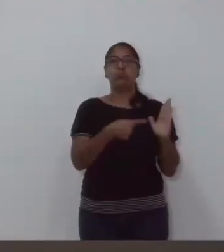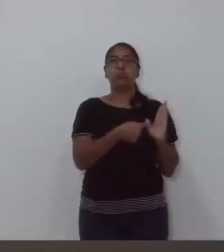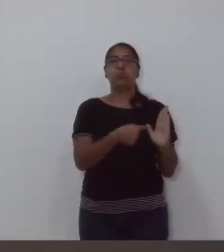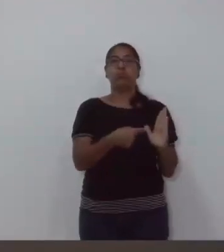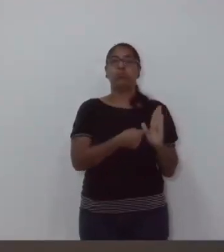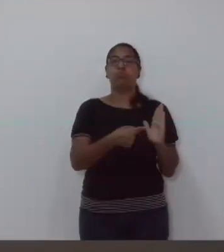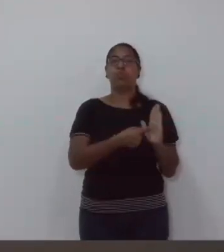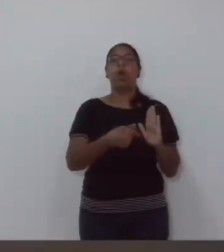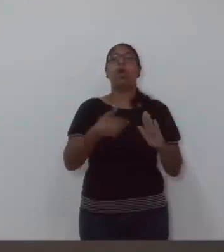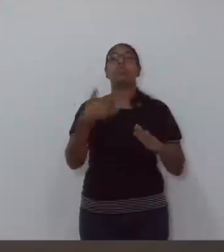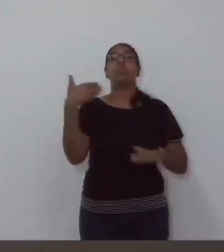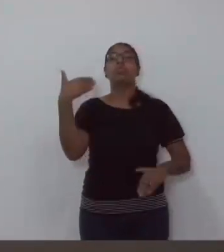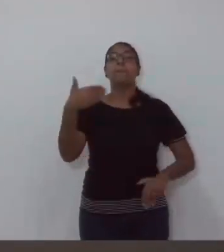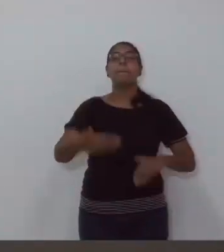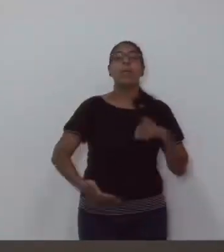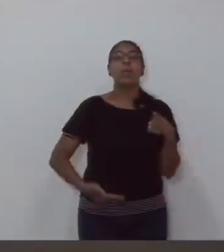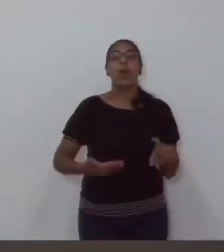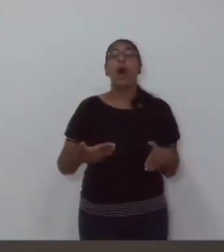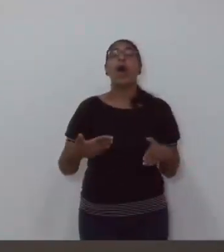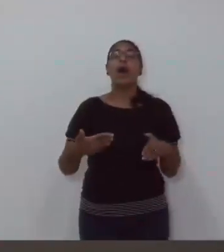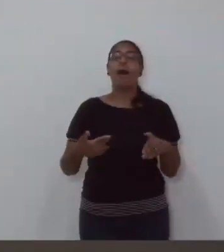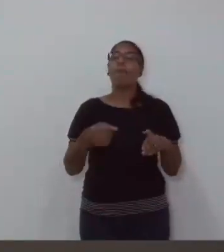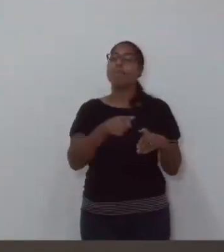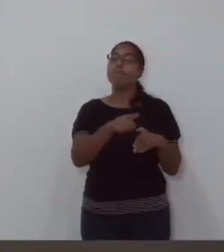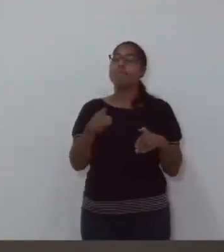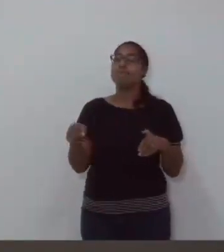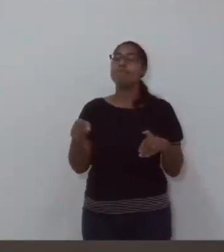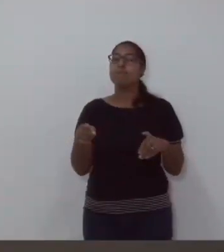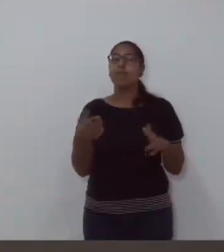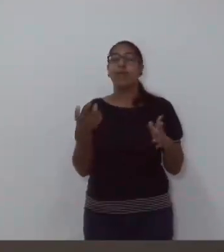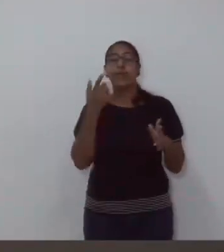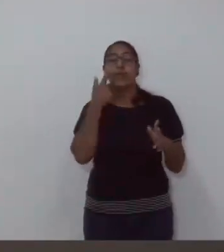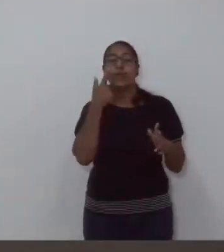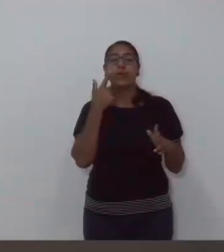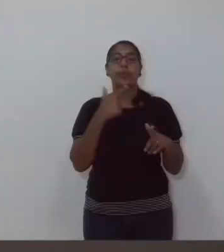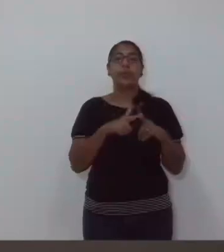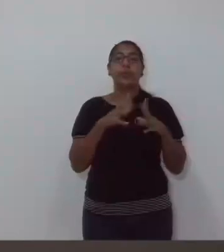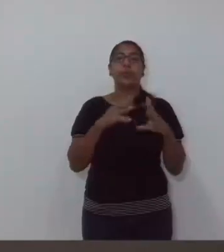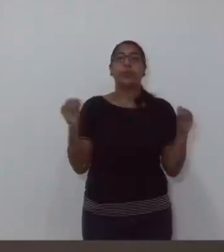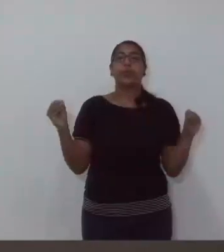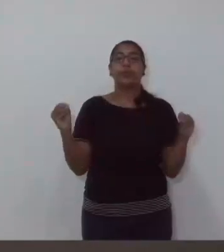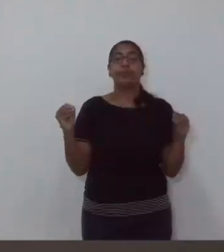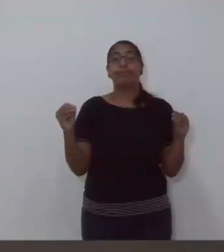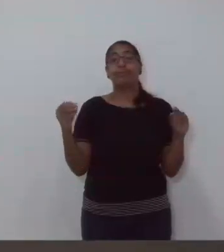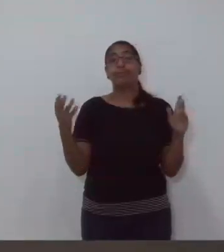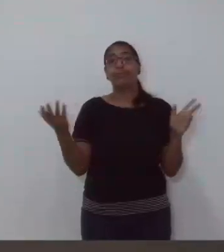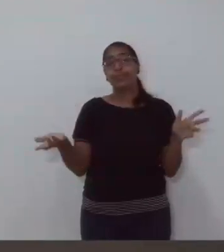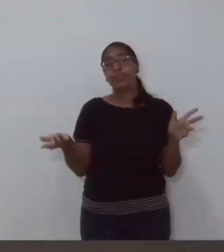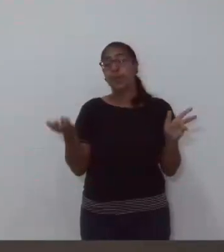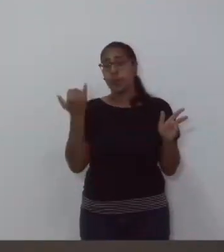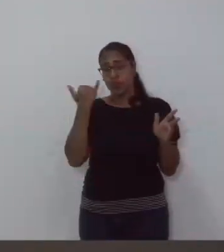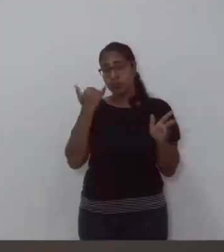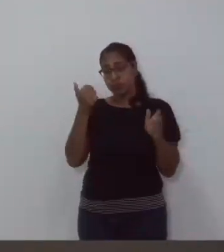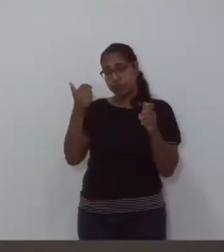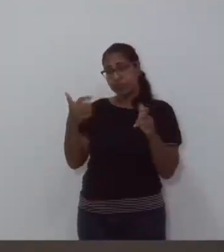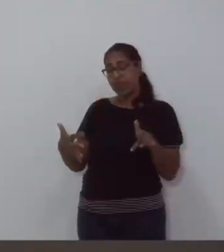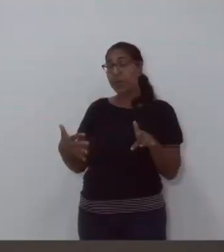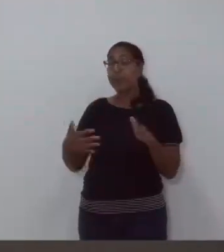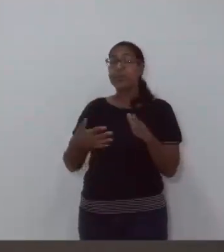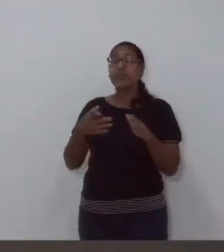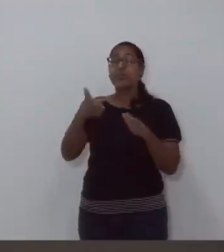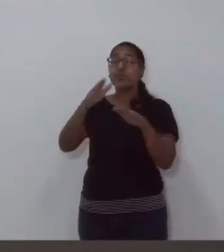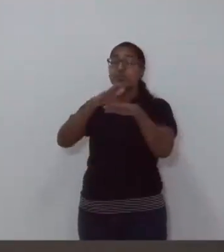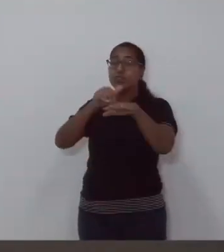denúncias que é tomada a ação desta casa e a ação do prefeito também. Então, assim, Ana, sobre chamar a escola, primeiro, que eu não